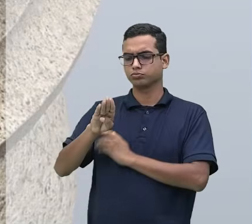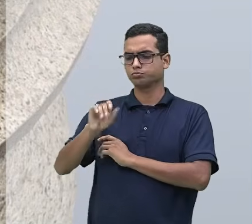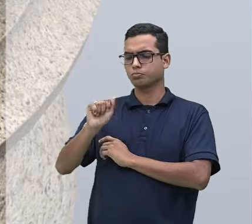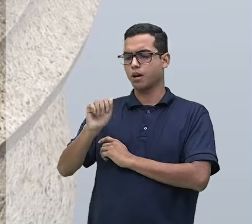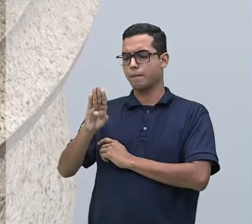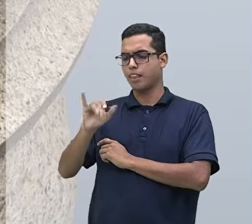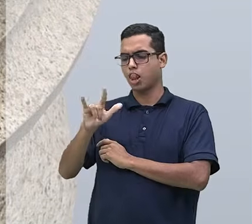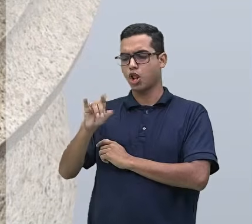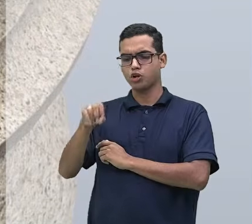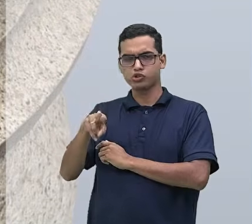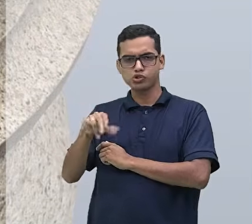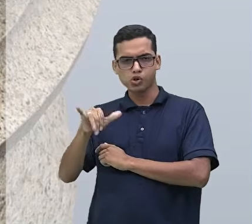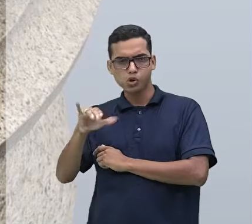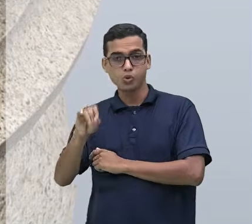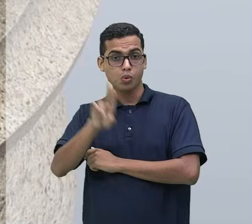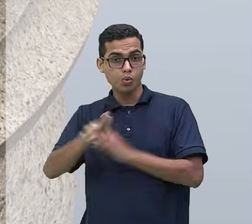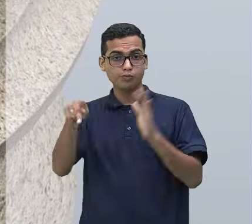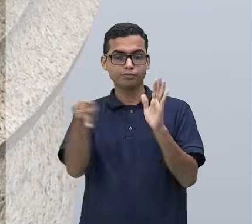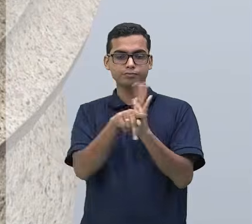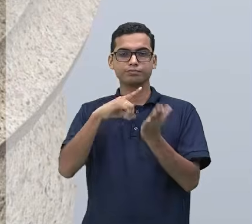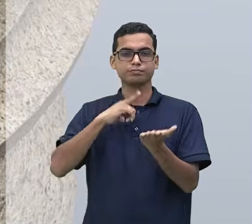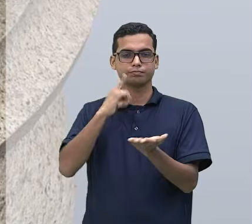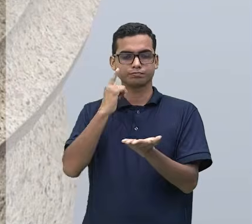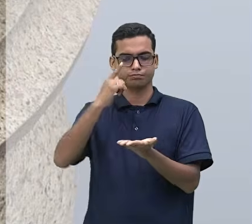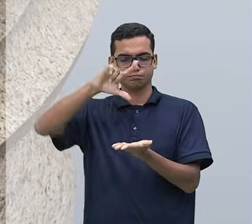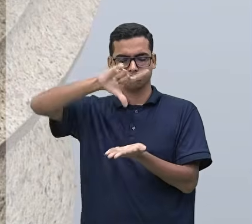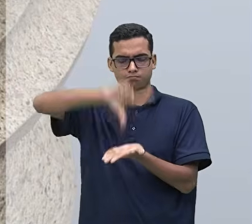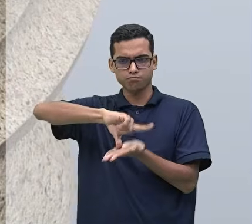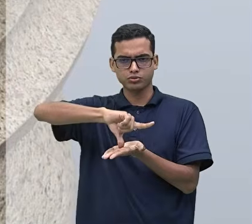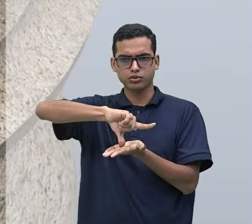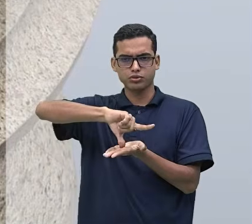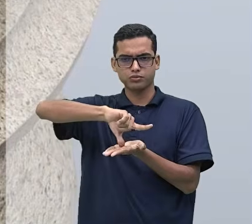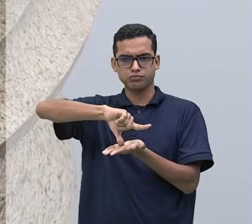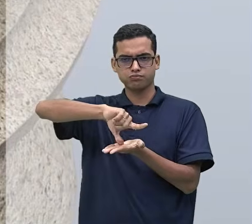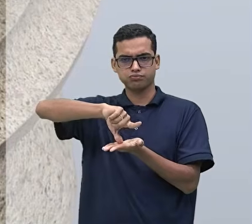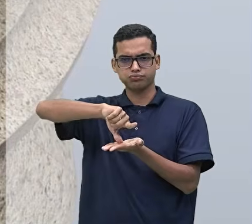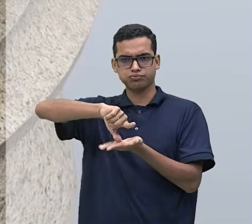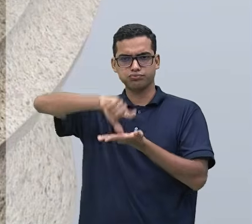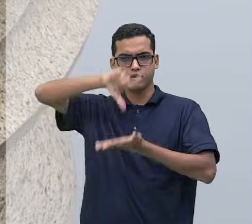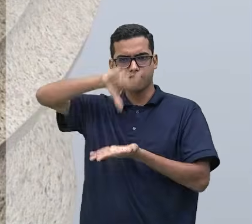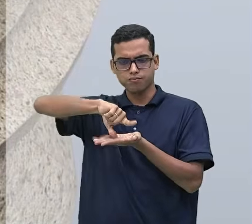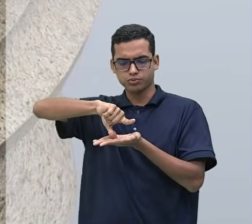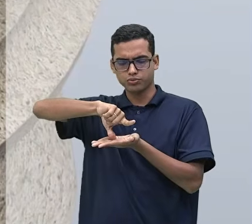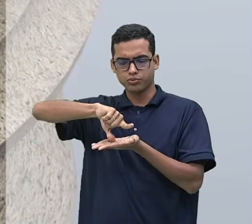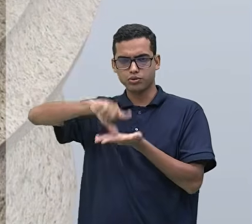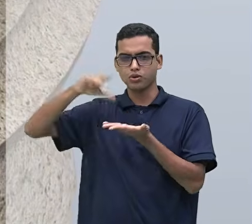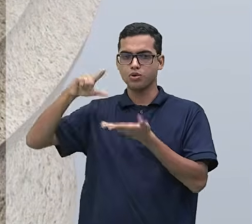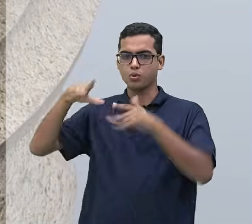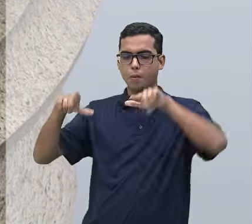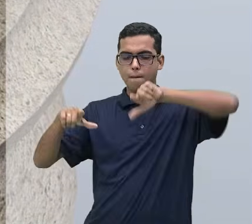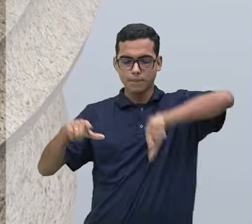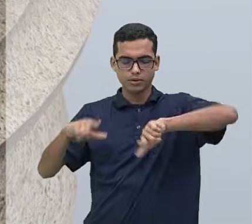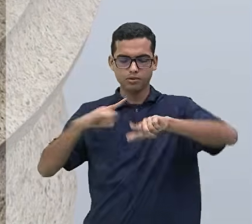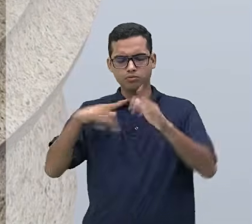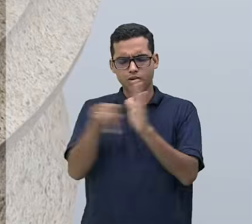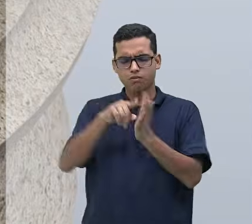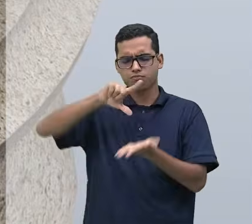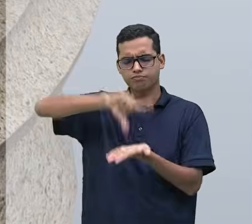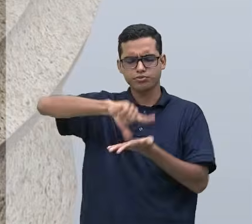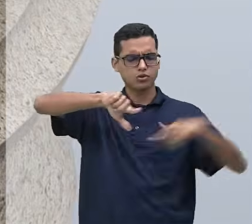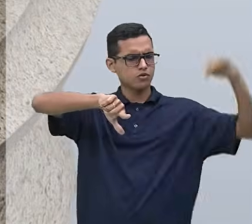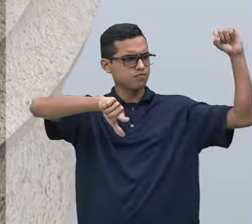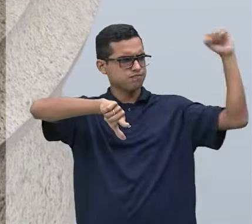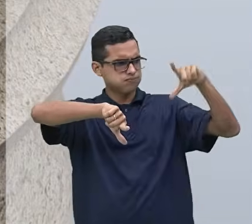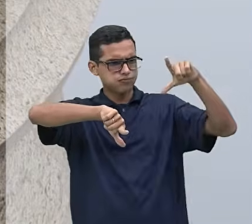vareta vertical, que é essa vareta que a gente está observando, fincada no chão para observar a sombra projetada ao longo do dia. E